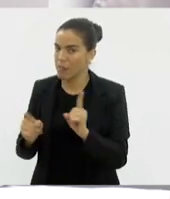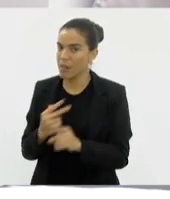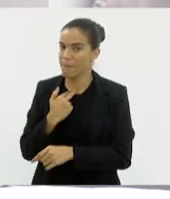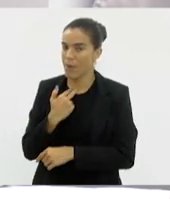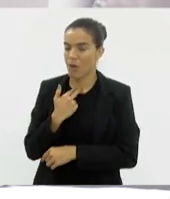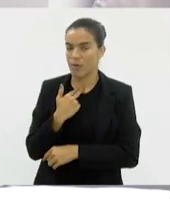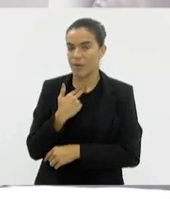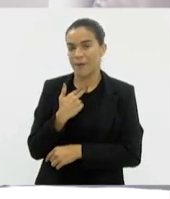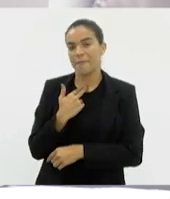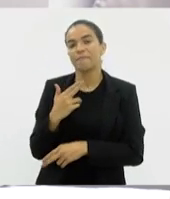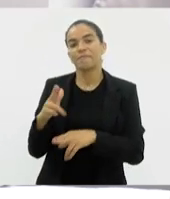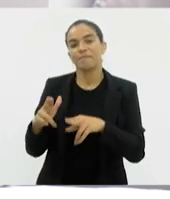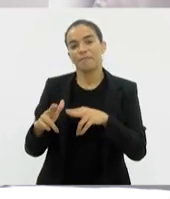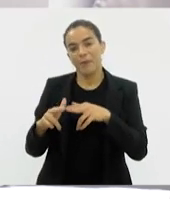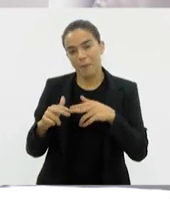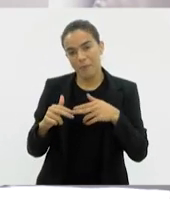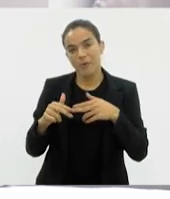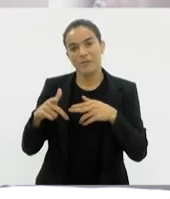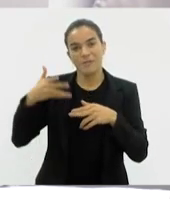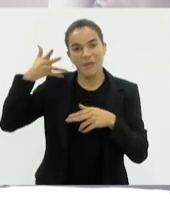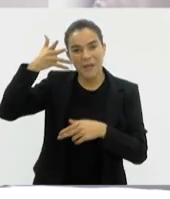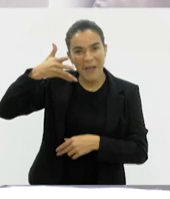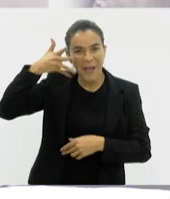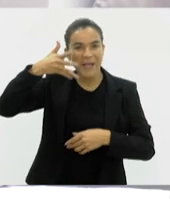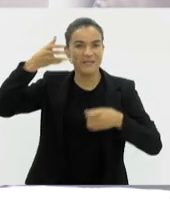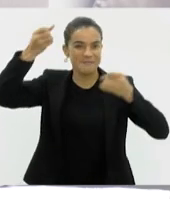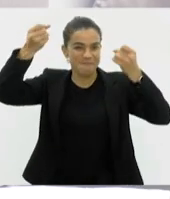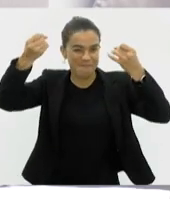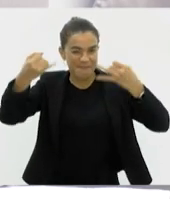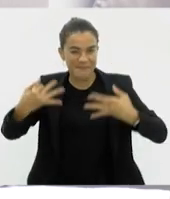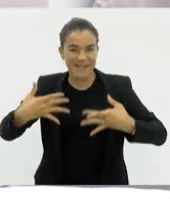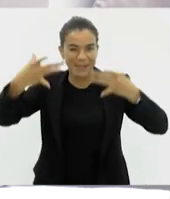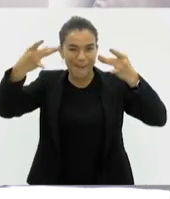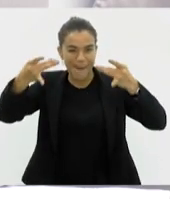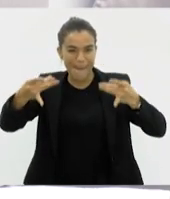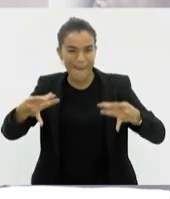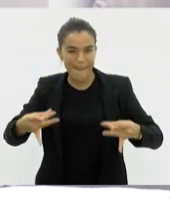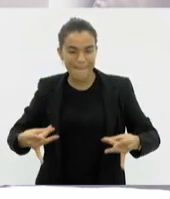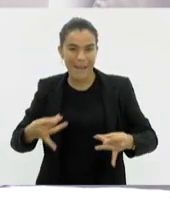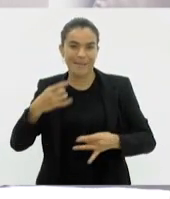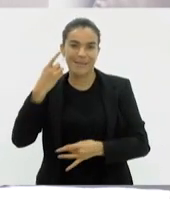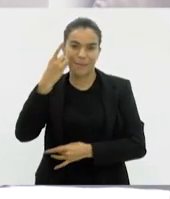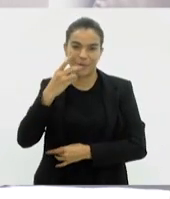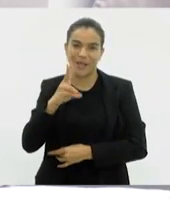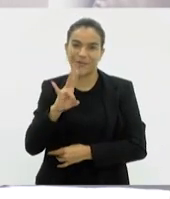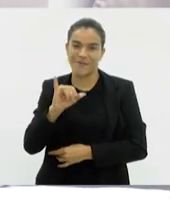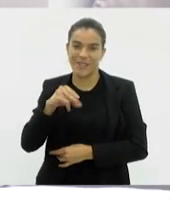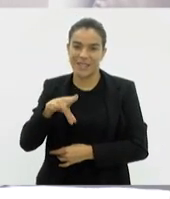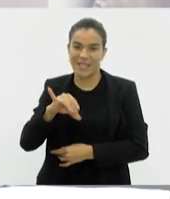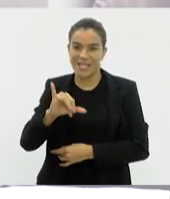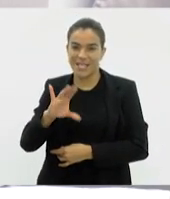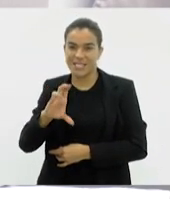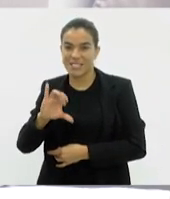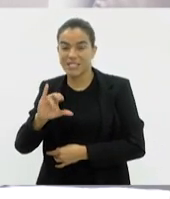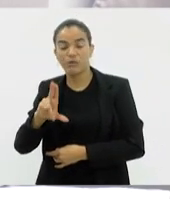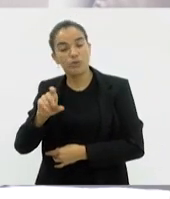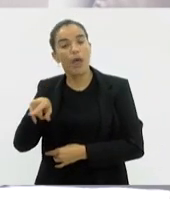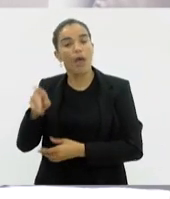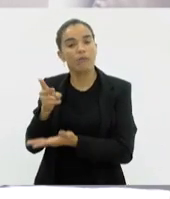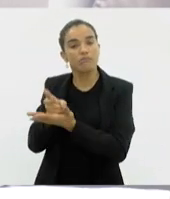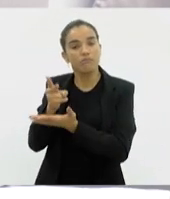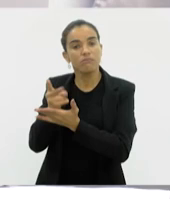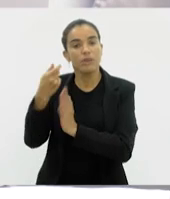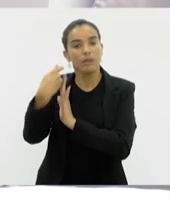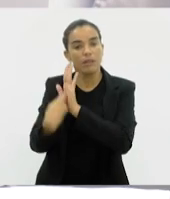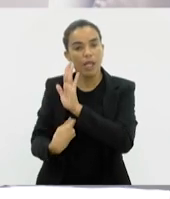me filio à tese aqui, e agradecendo desde já ao deputado Vinícius Cozzolino, que o mais adequado mesmo é a manutenção do texto